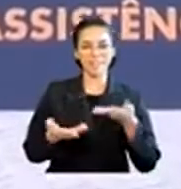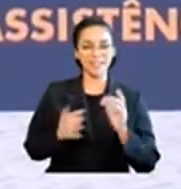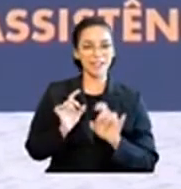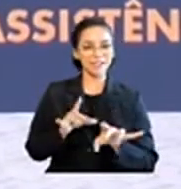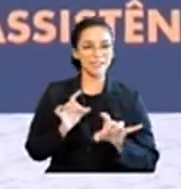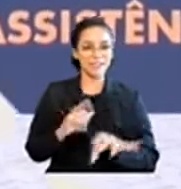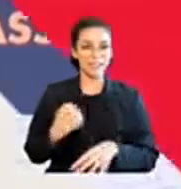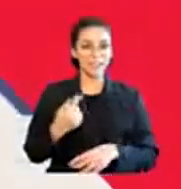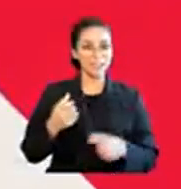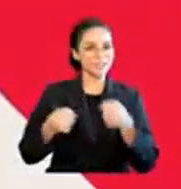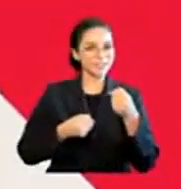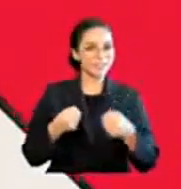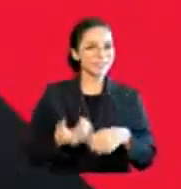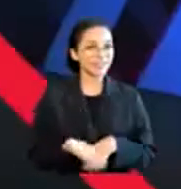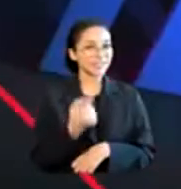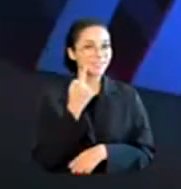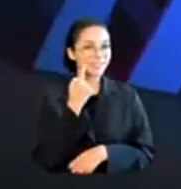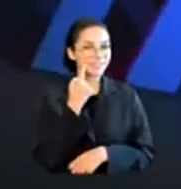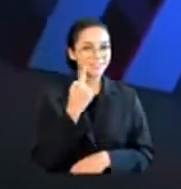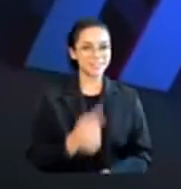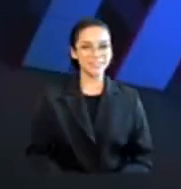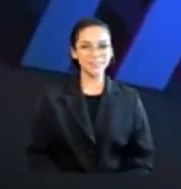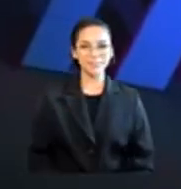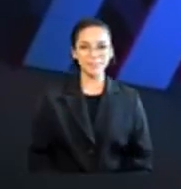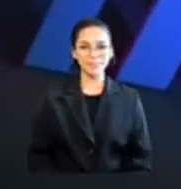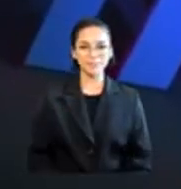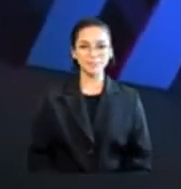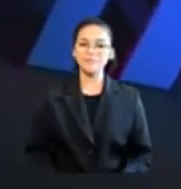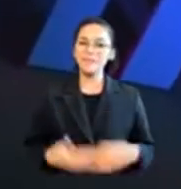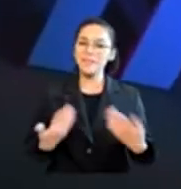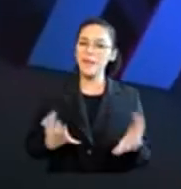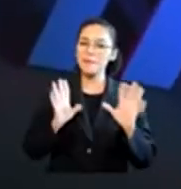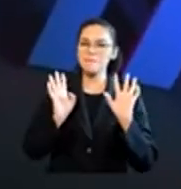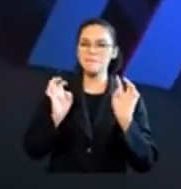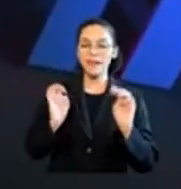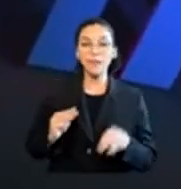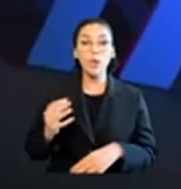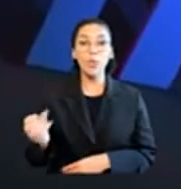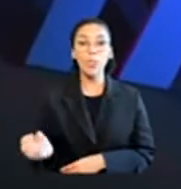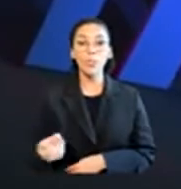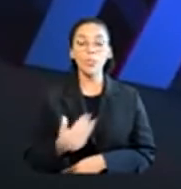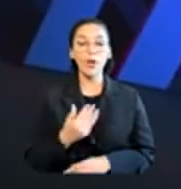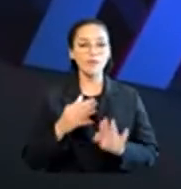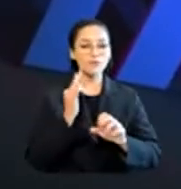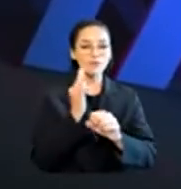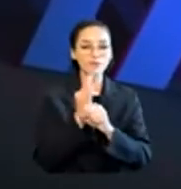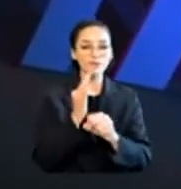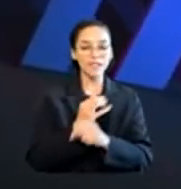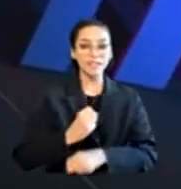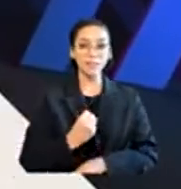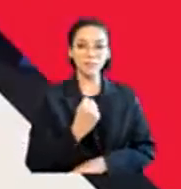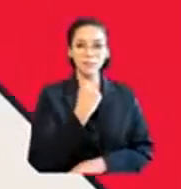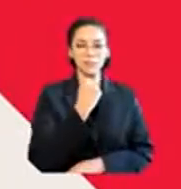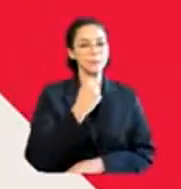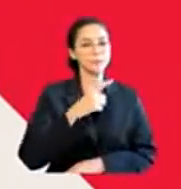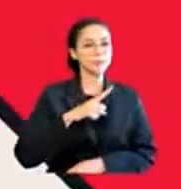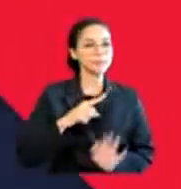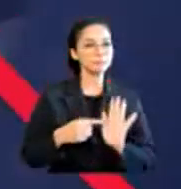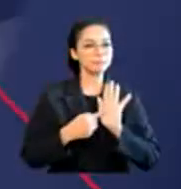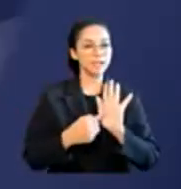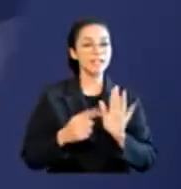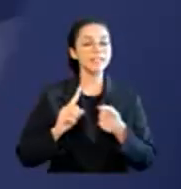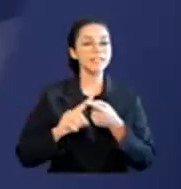lá? Até mais! Muito bem, pessoal. O novo Fiat Escudo traz também outra novidade ao